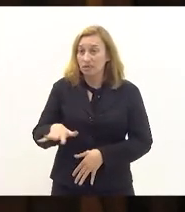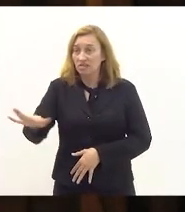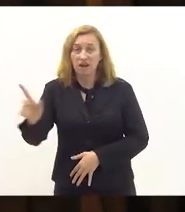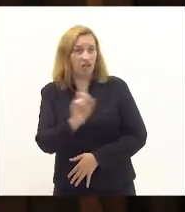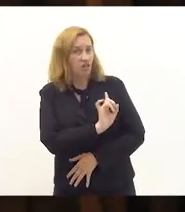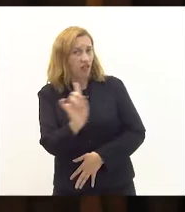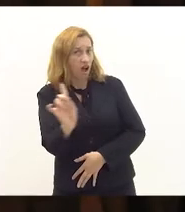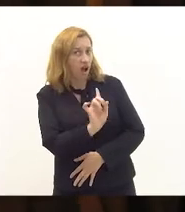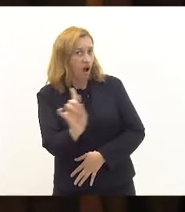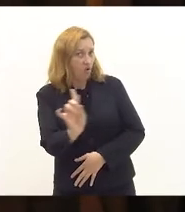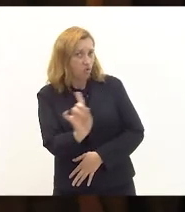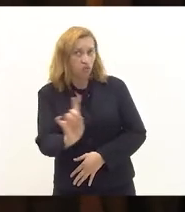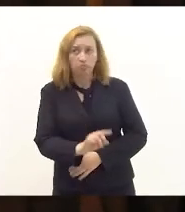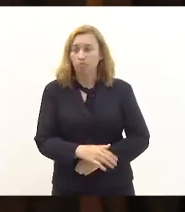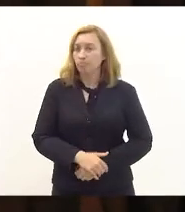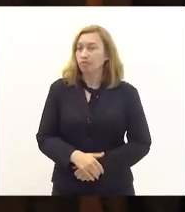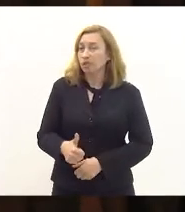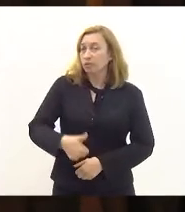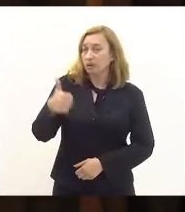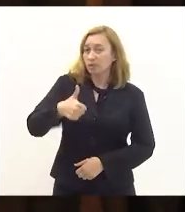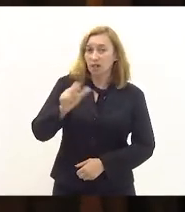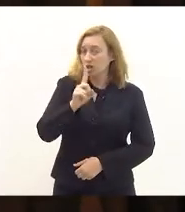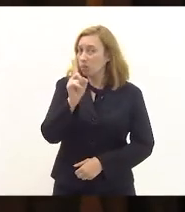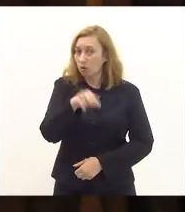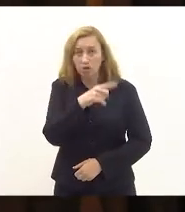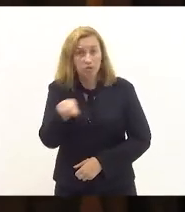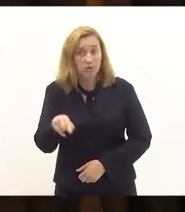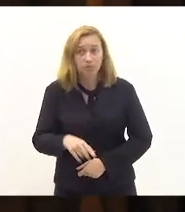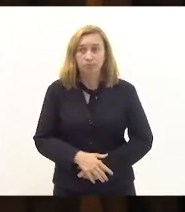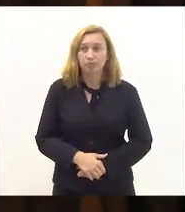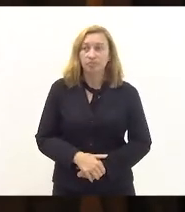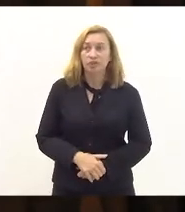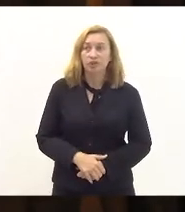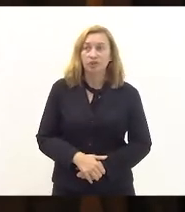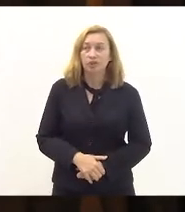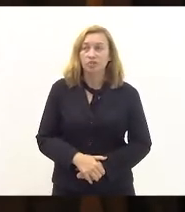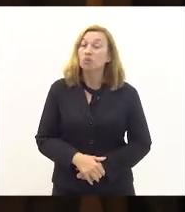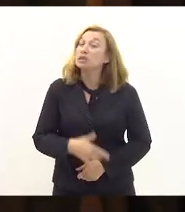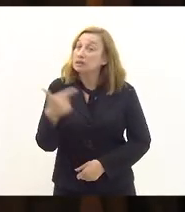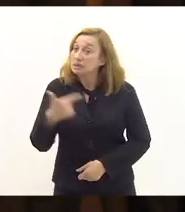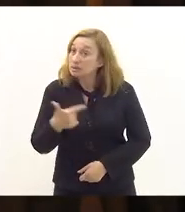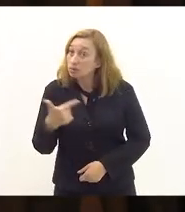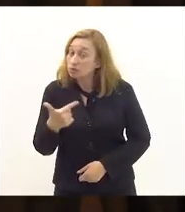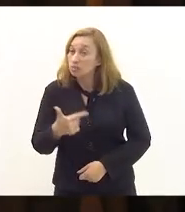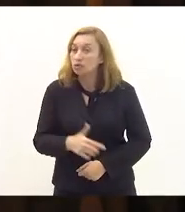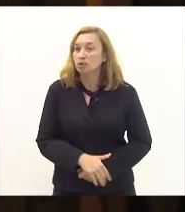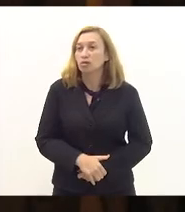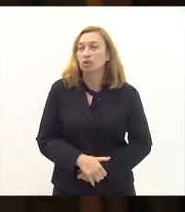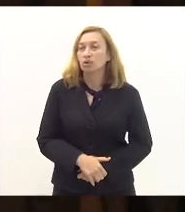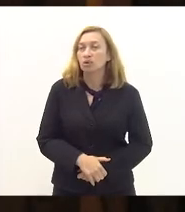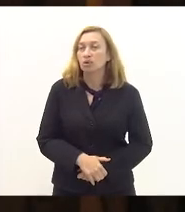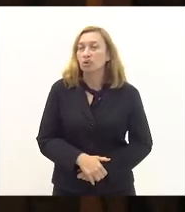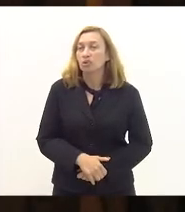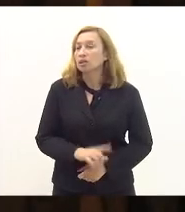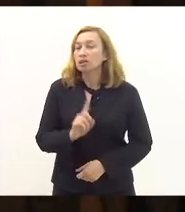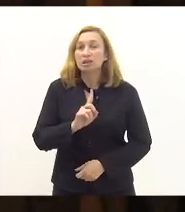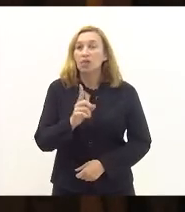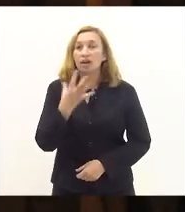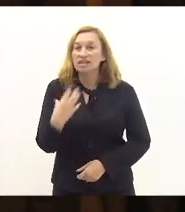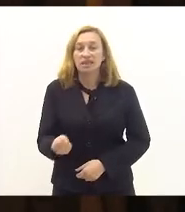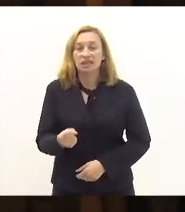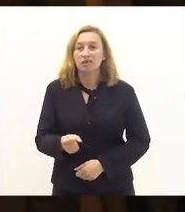Não. Primeiro que ele não proibiu. E segundo, porque ele não